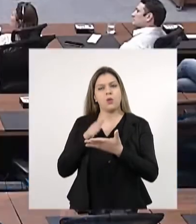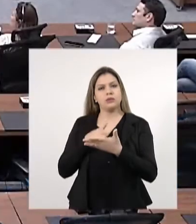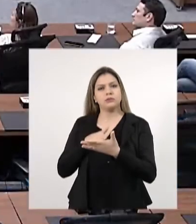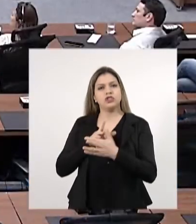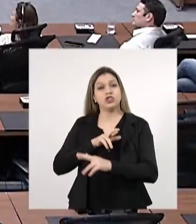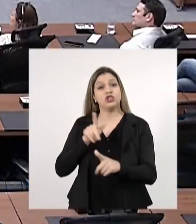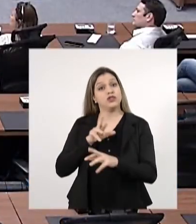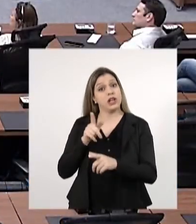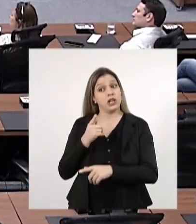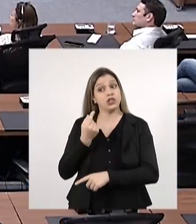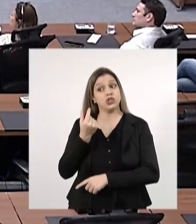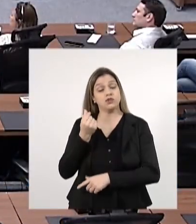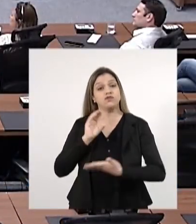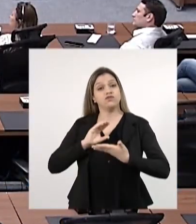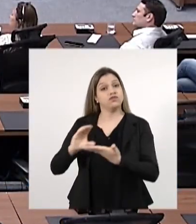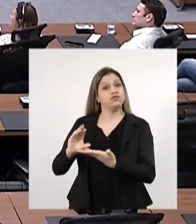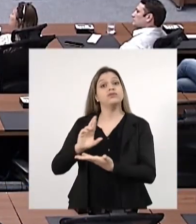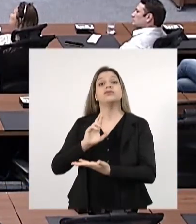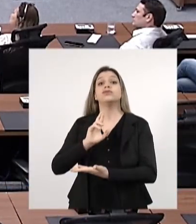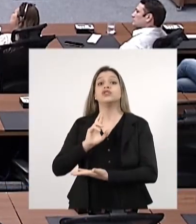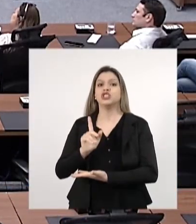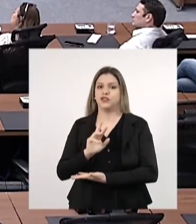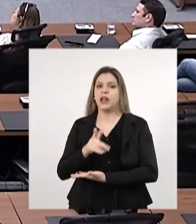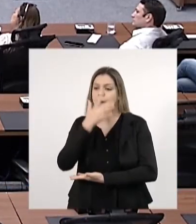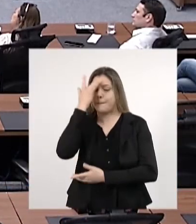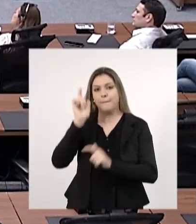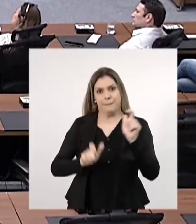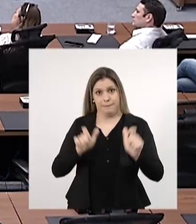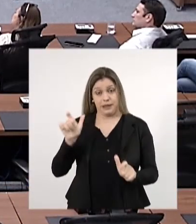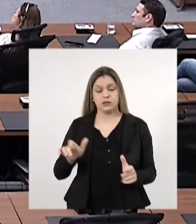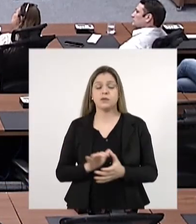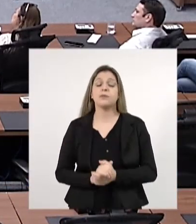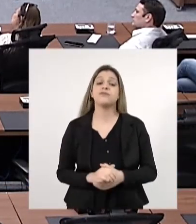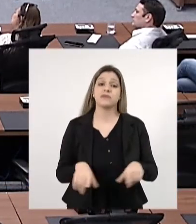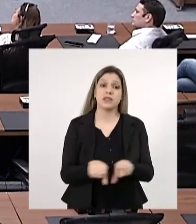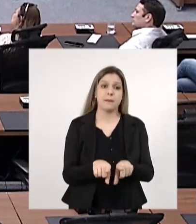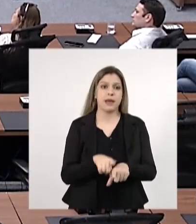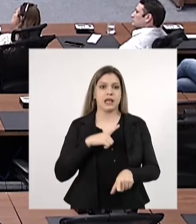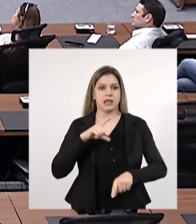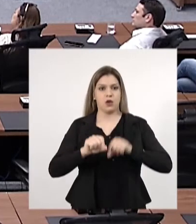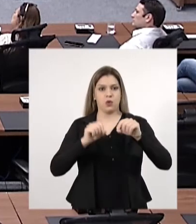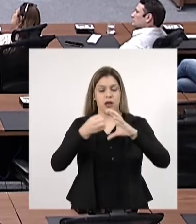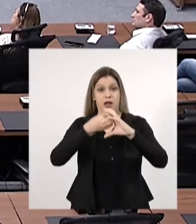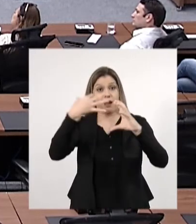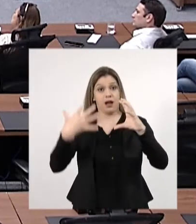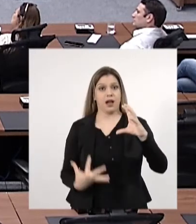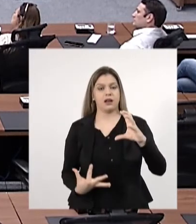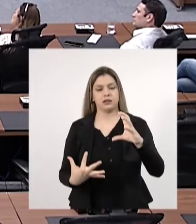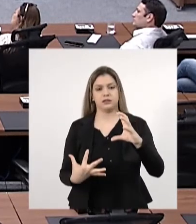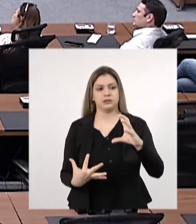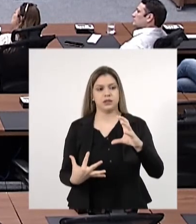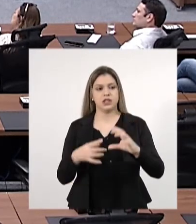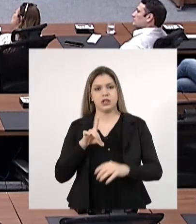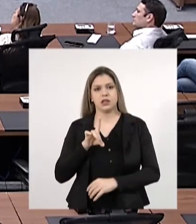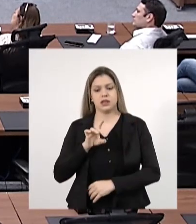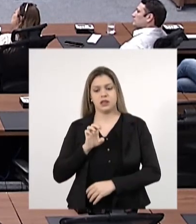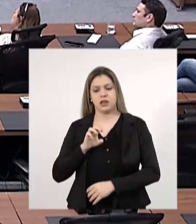ser diferente para essas pessoas que estão nessas situações. E também tem a característica demográfica.